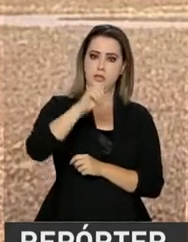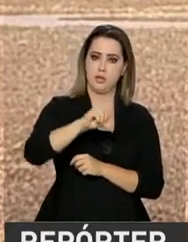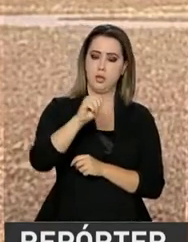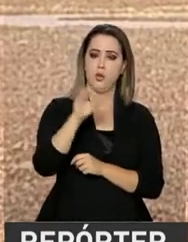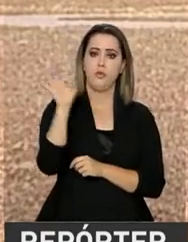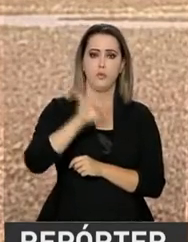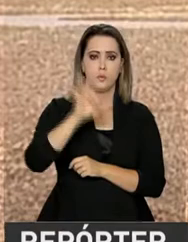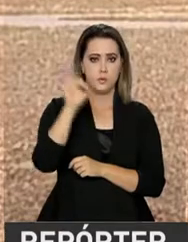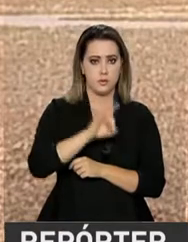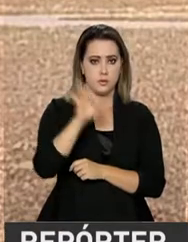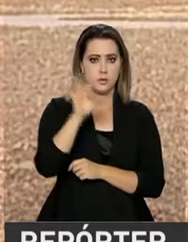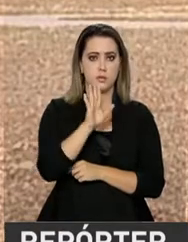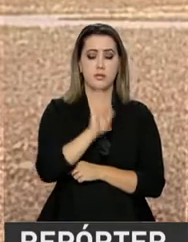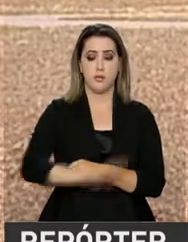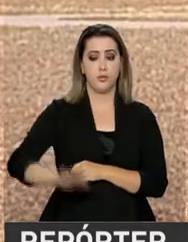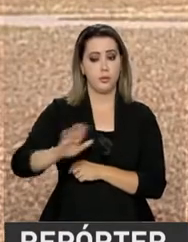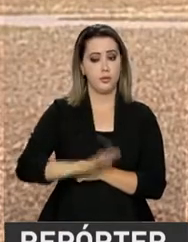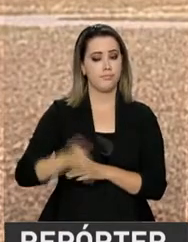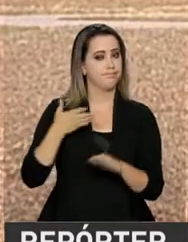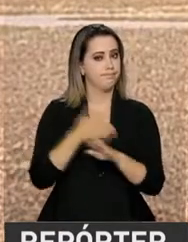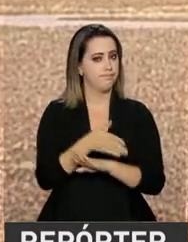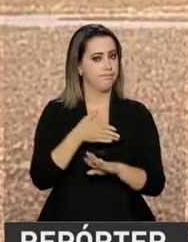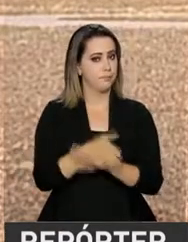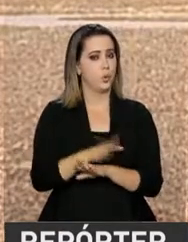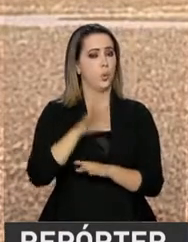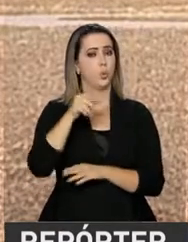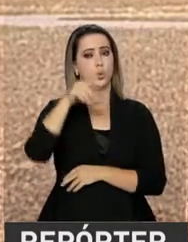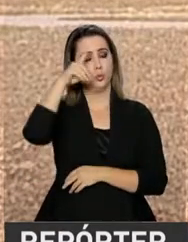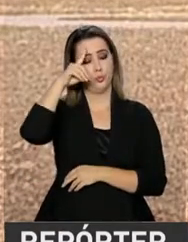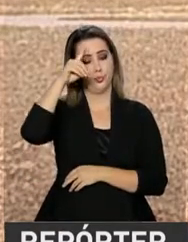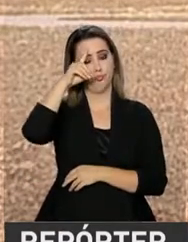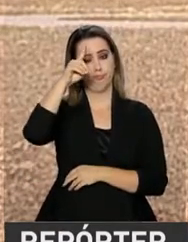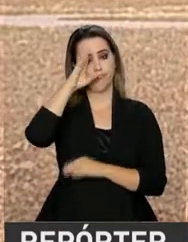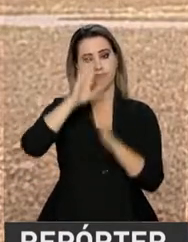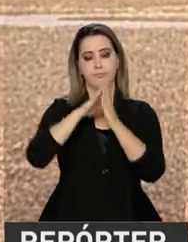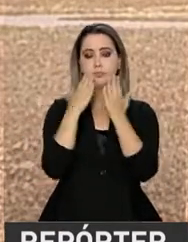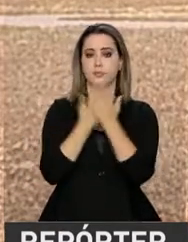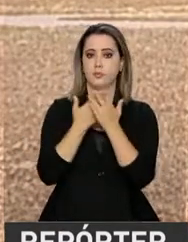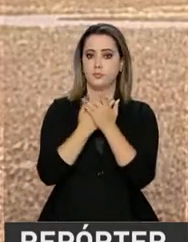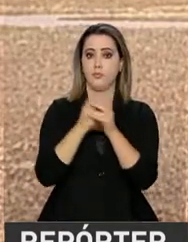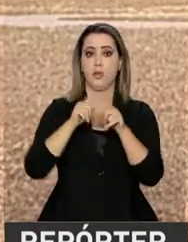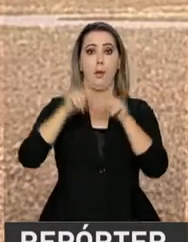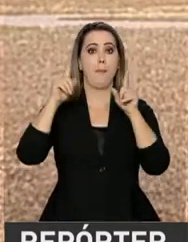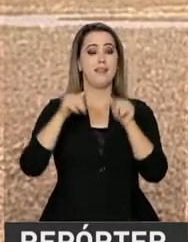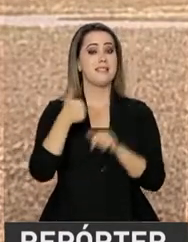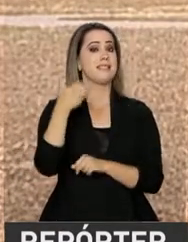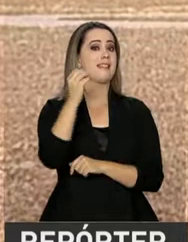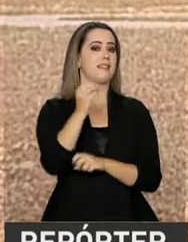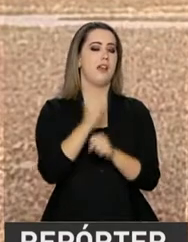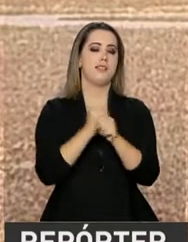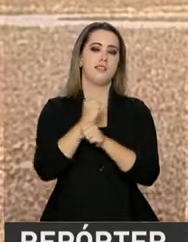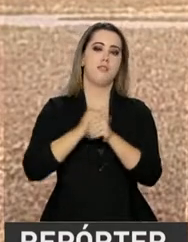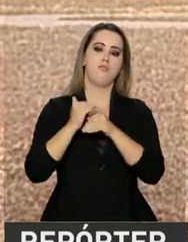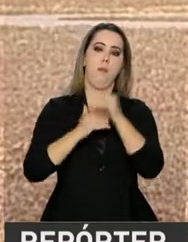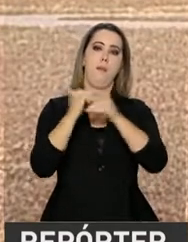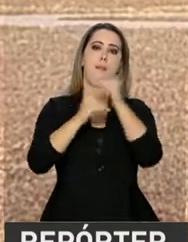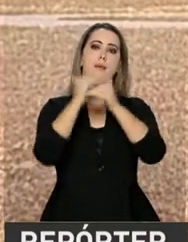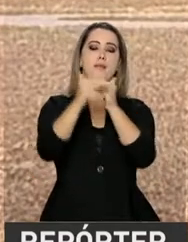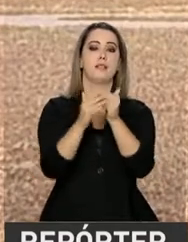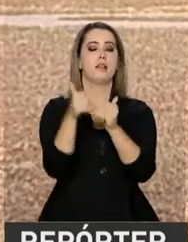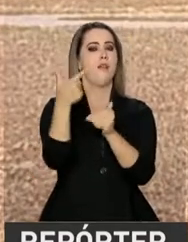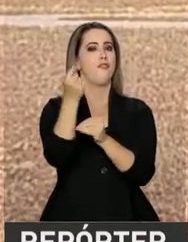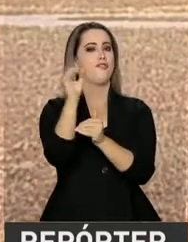freqüentavam diariamente às salas de aula e 10 anos a quantidade de estudantes cresceu em torno de